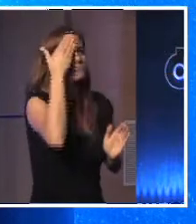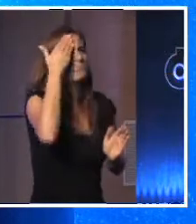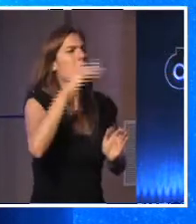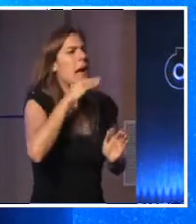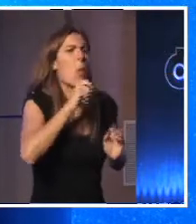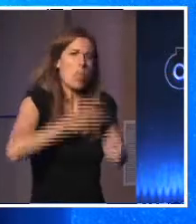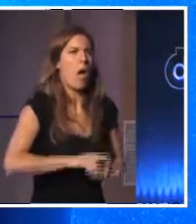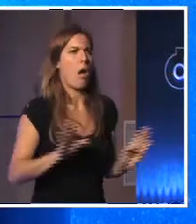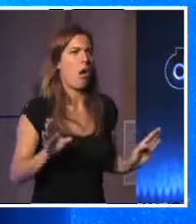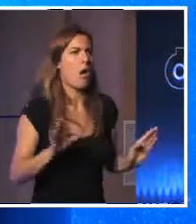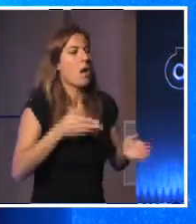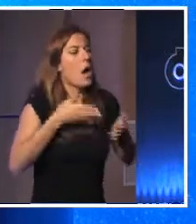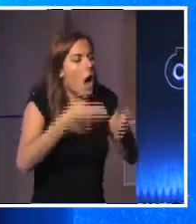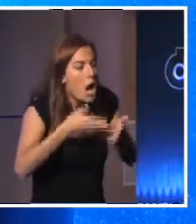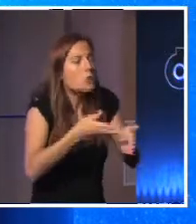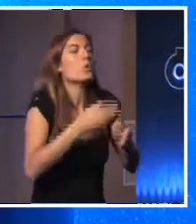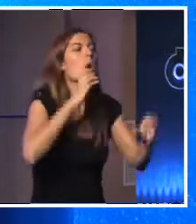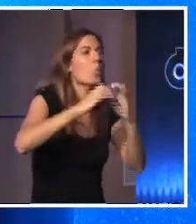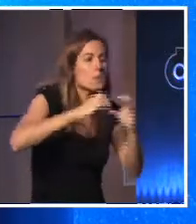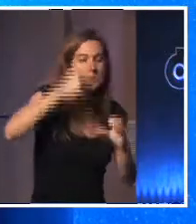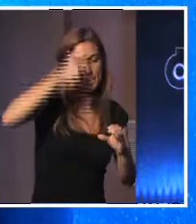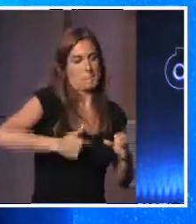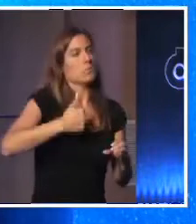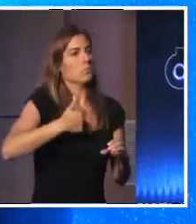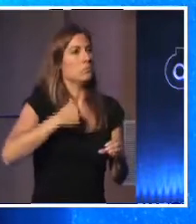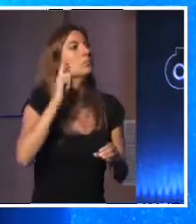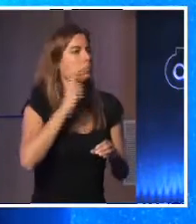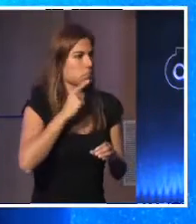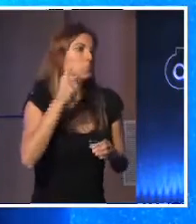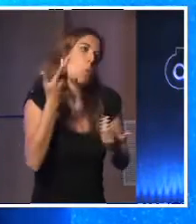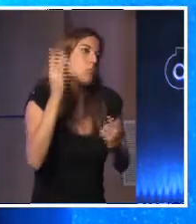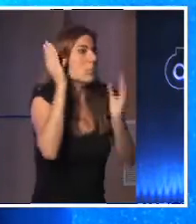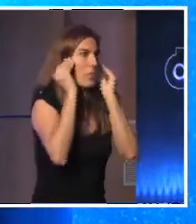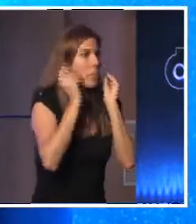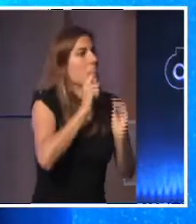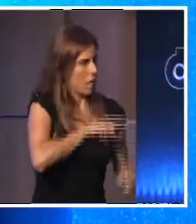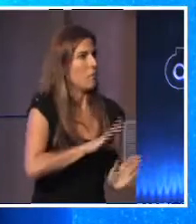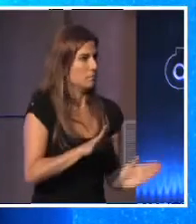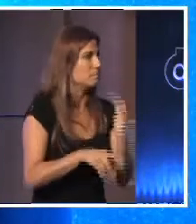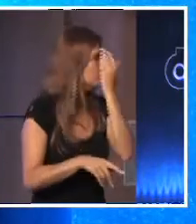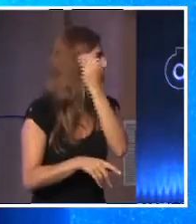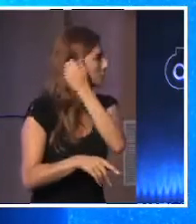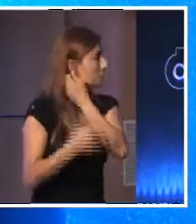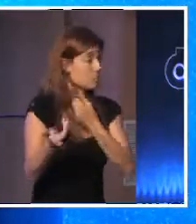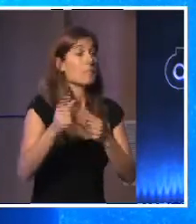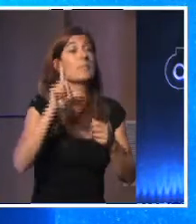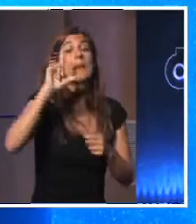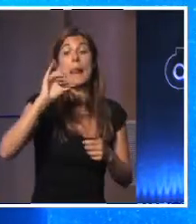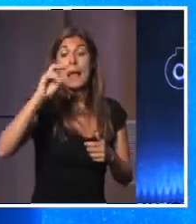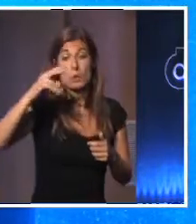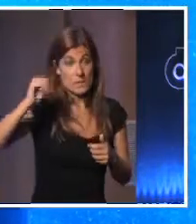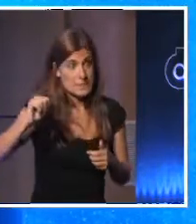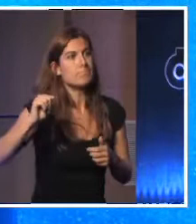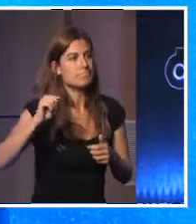em ajudar na comunicação de uma pessoa surda. O Lions Club Sintra